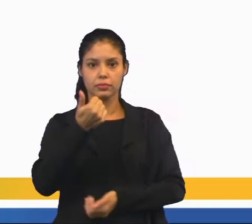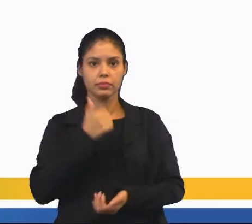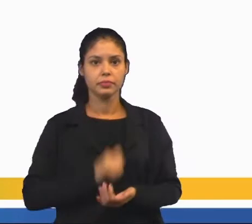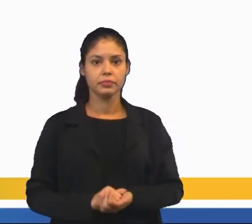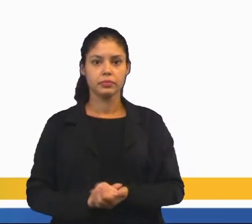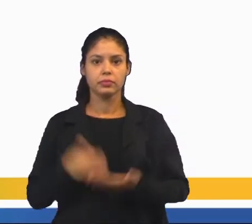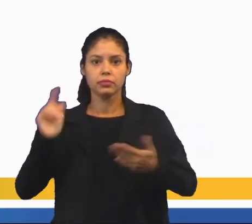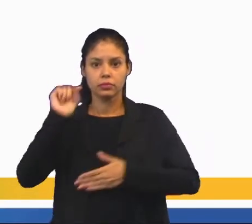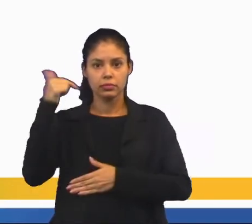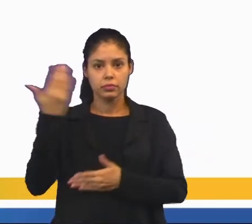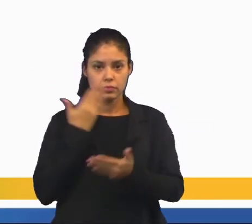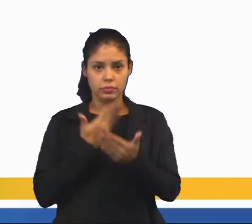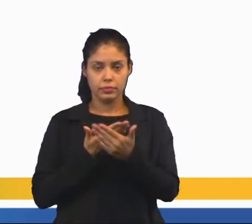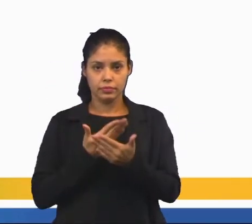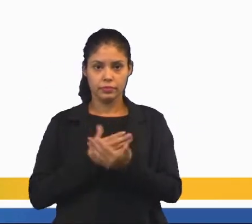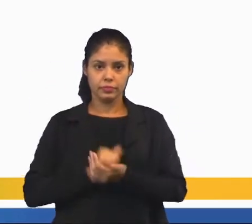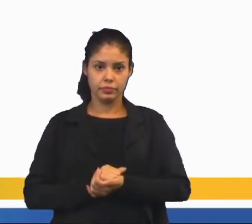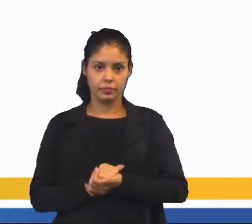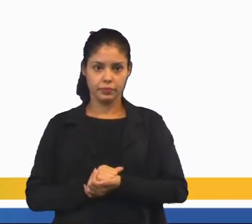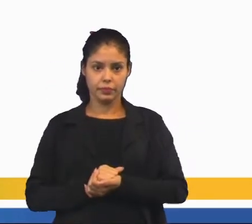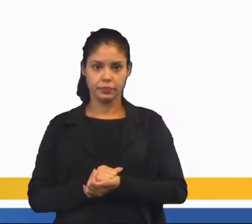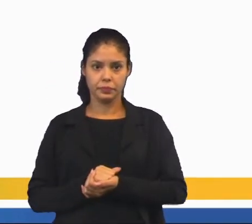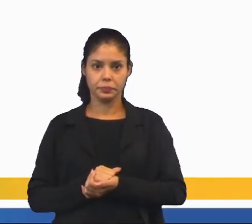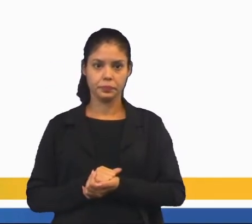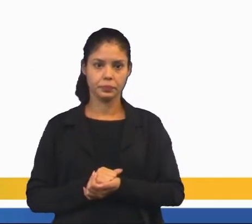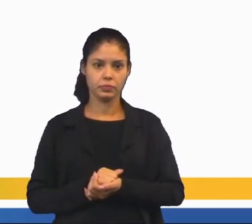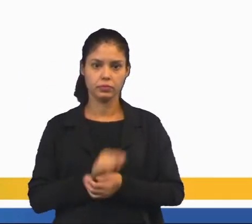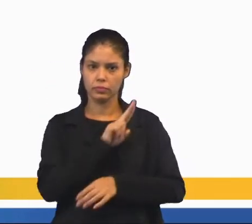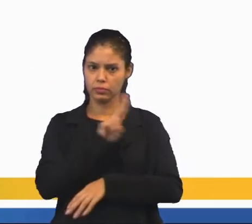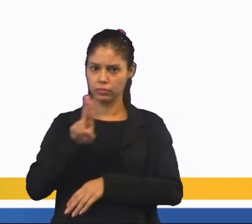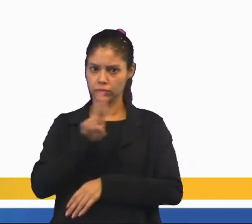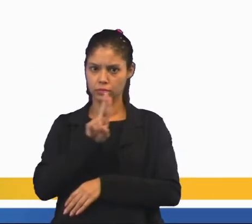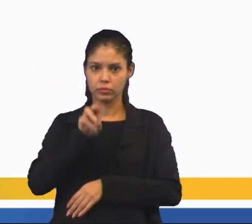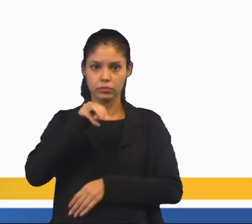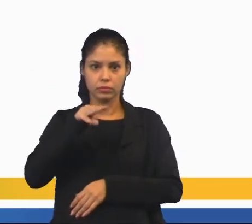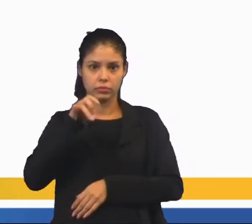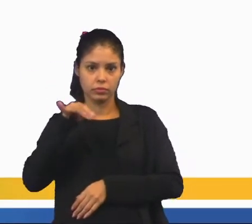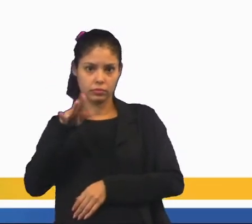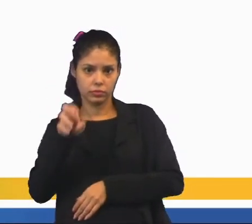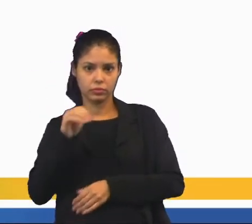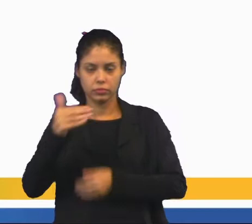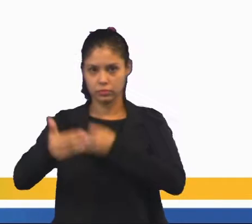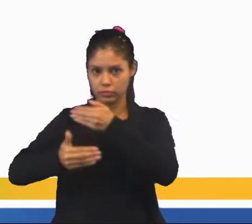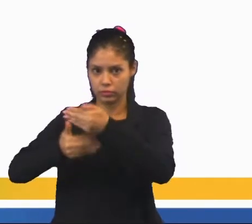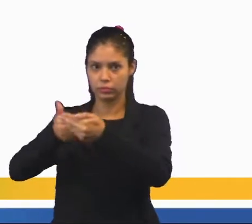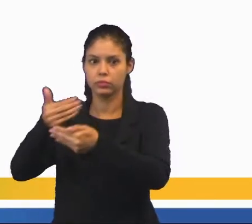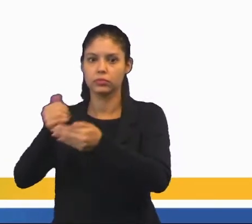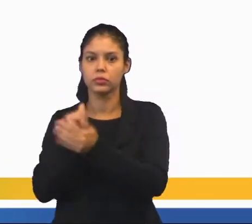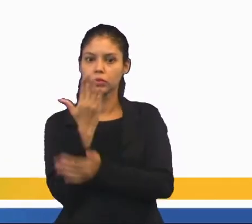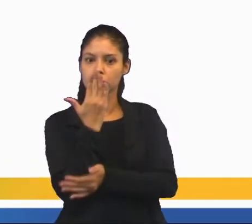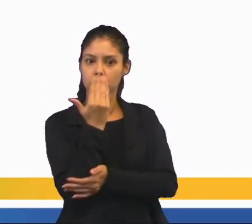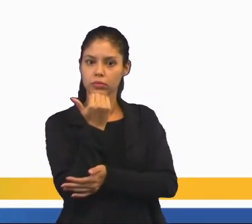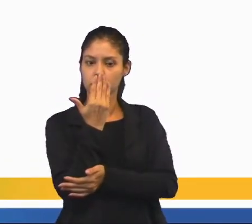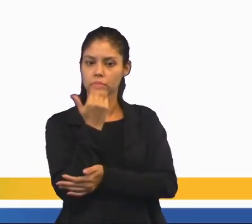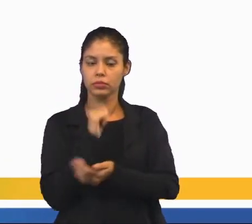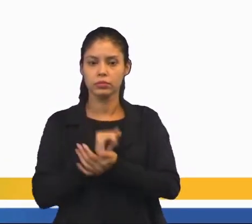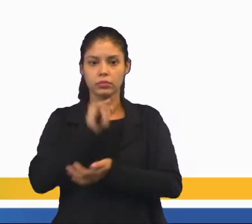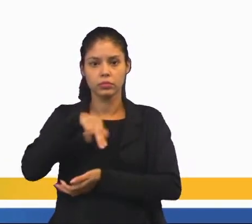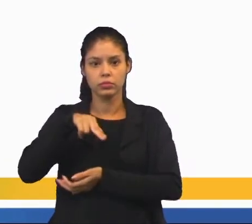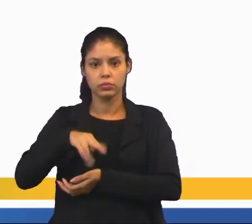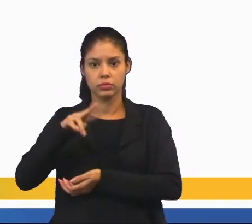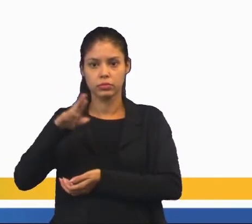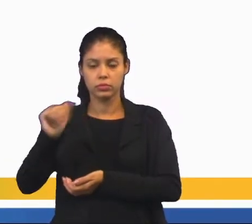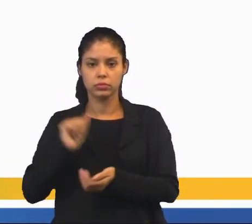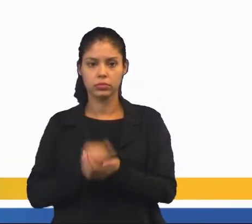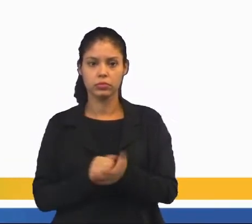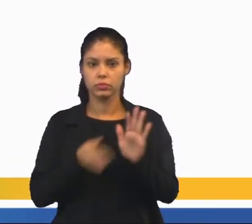Vamos então à nossa próxima afirmativa. São chamados de minimamente processados os